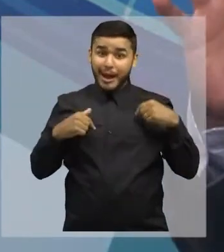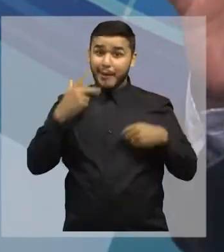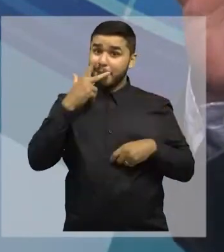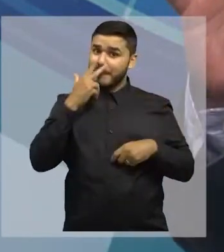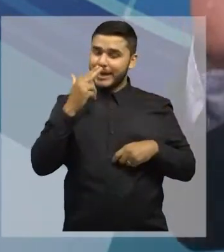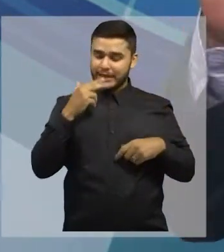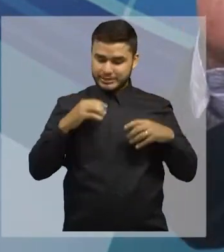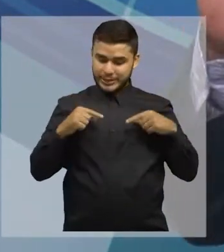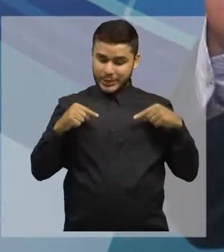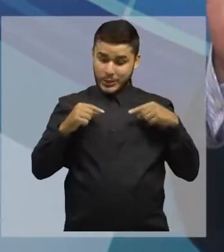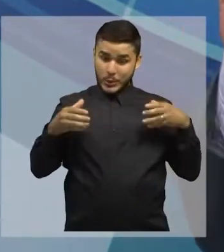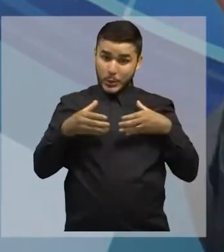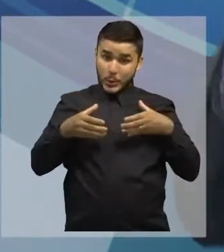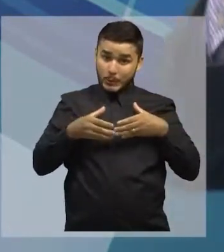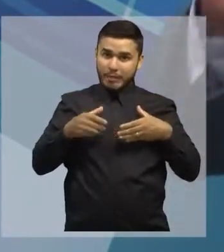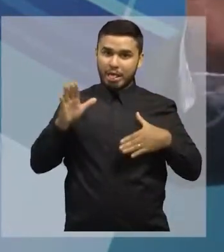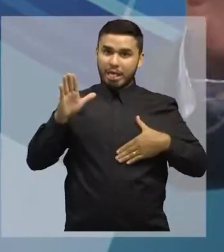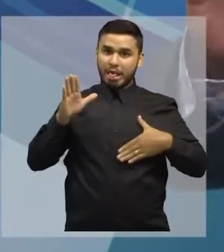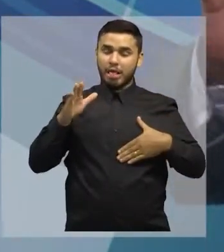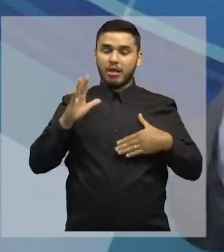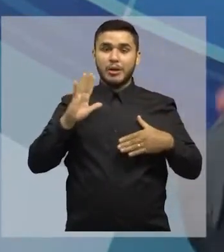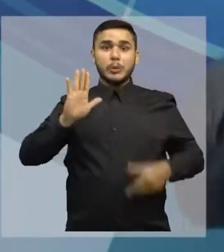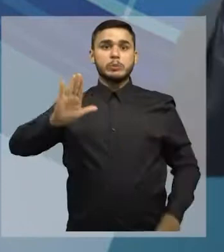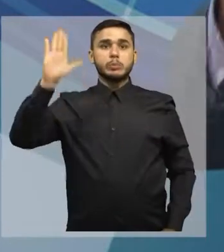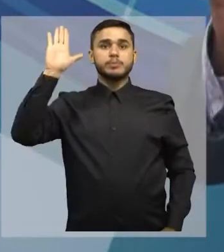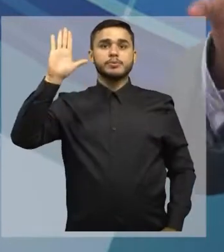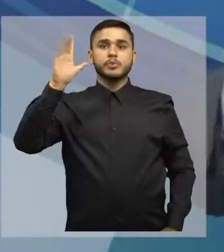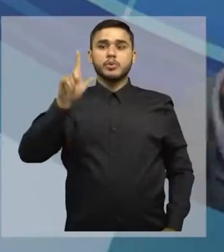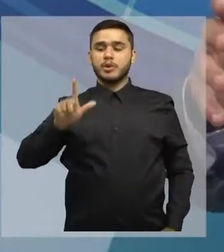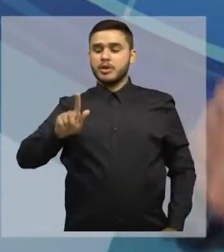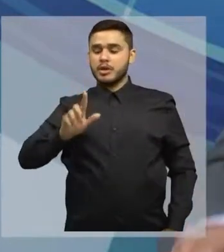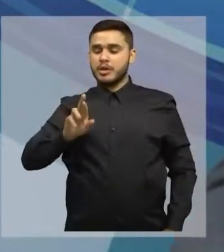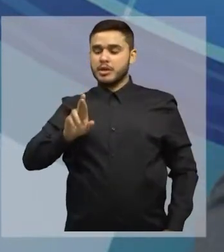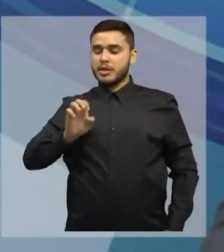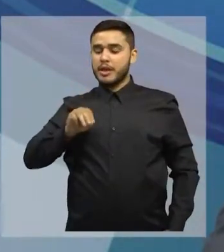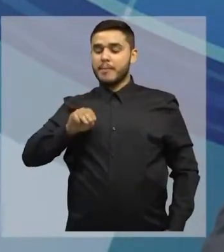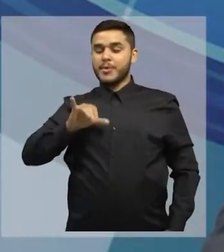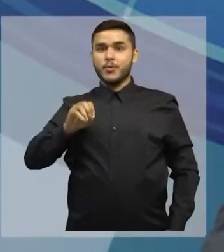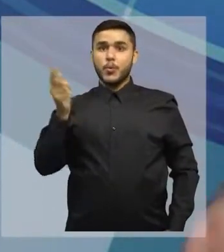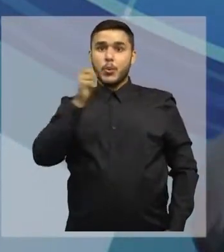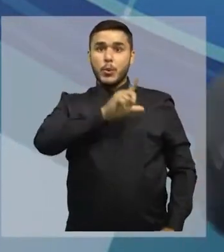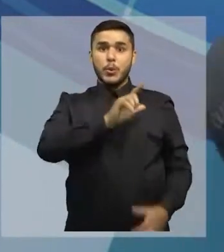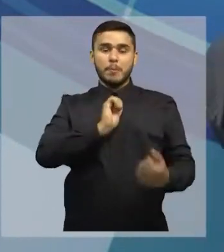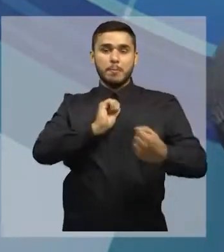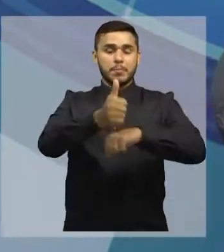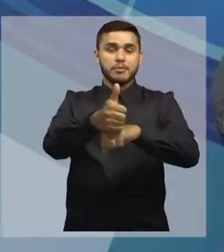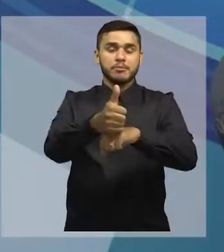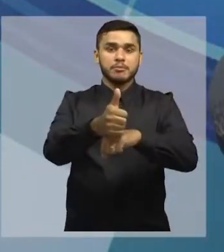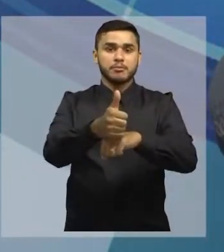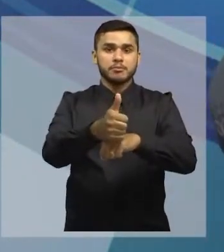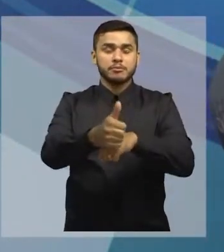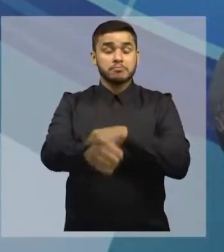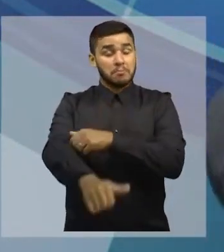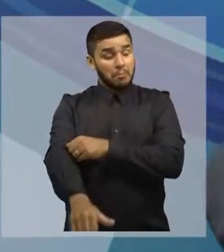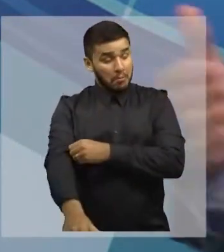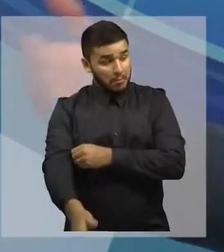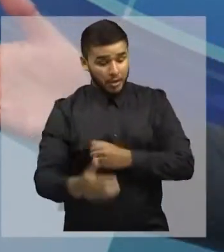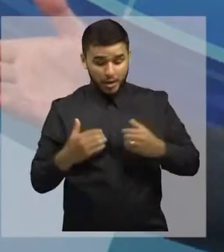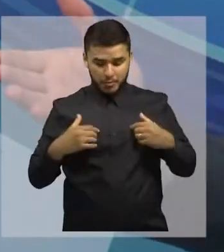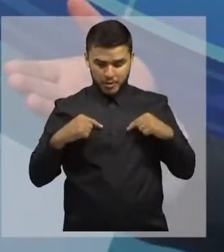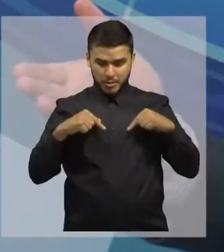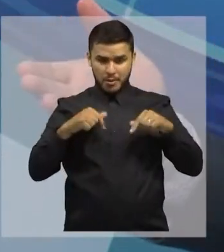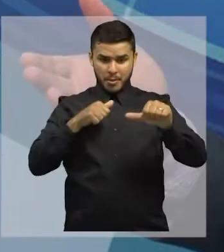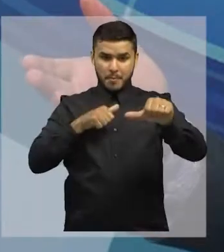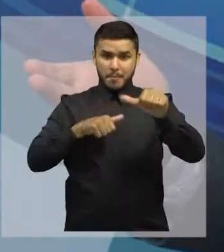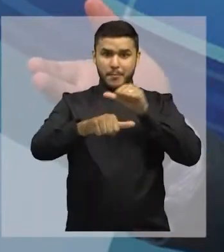chegou esse grupo, né? O baixo clero, como se chama na política, né? Ele chegou e foi para a linha de frente. Então não havia